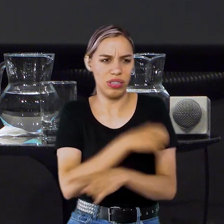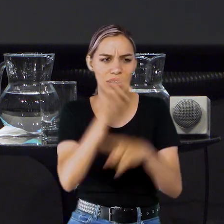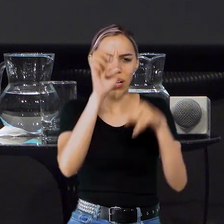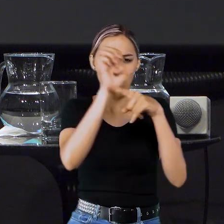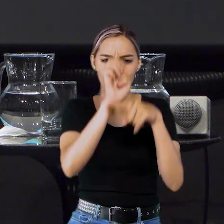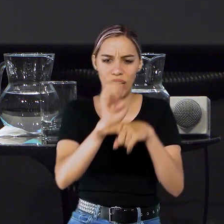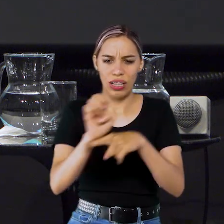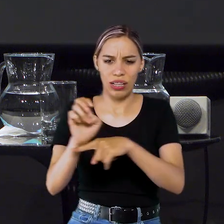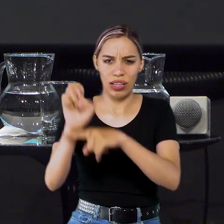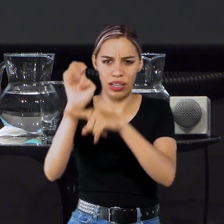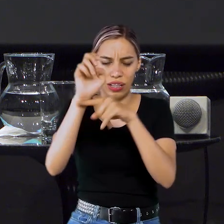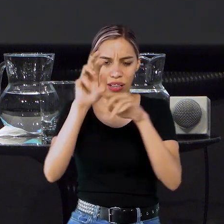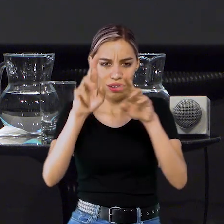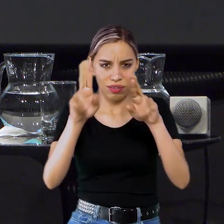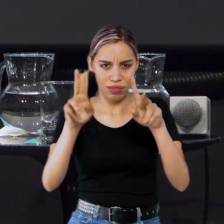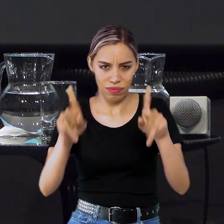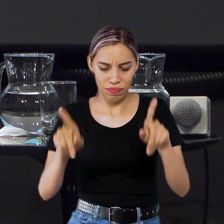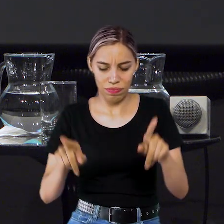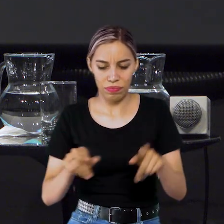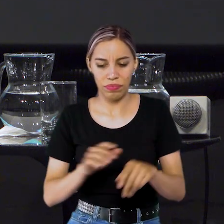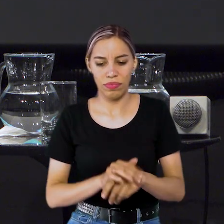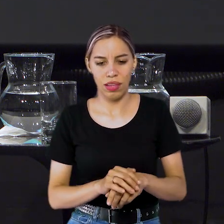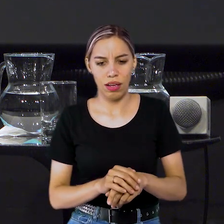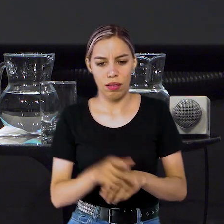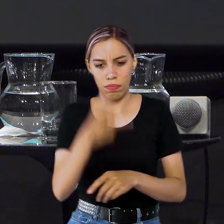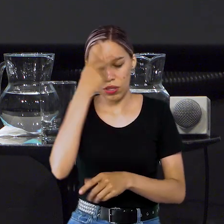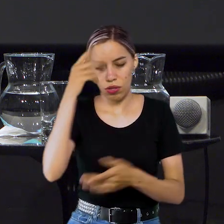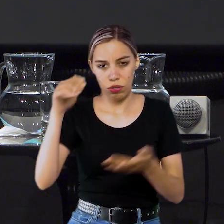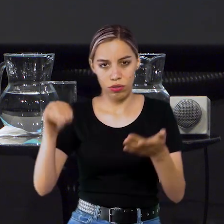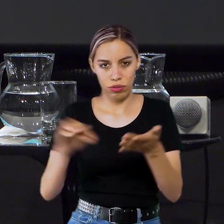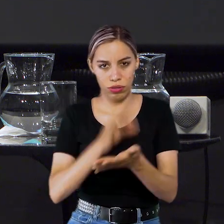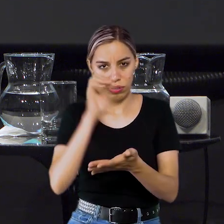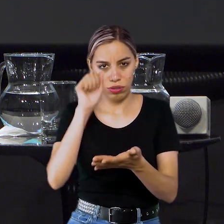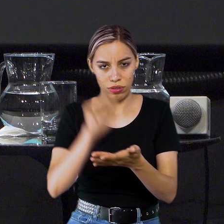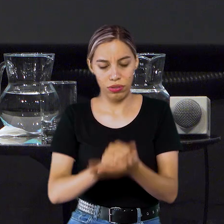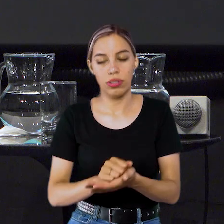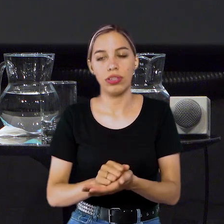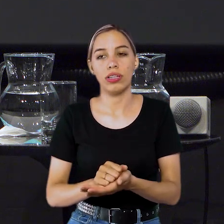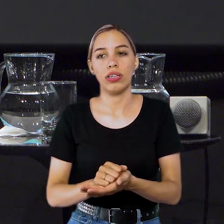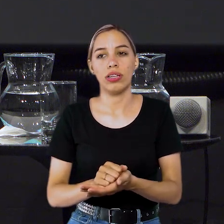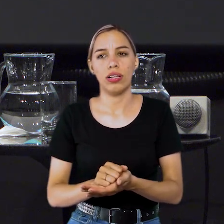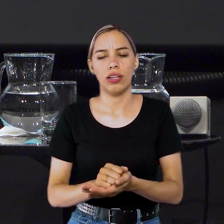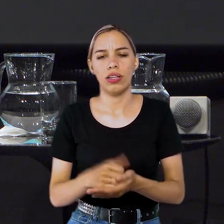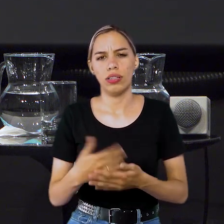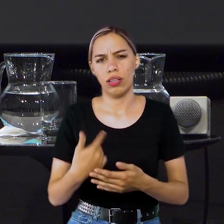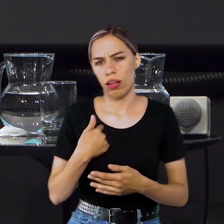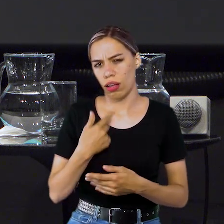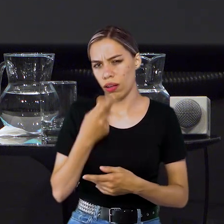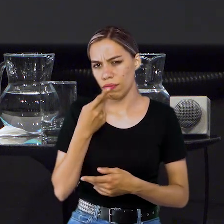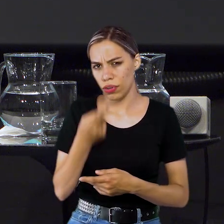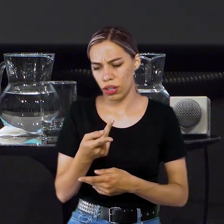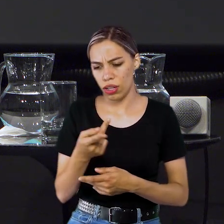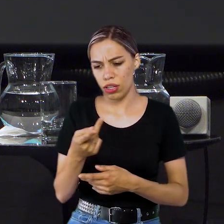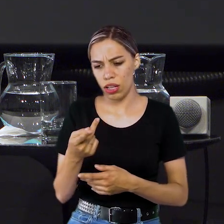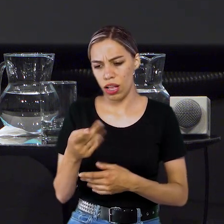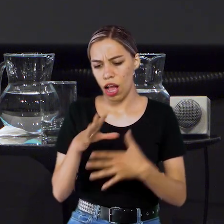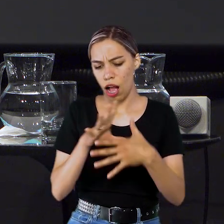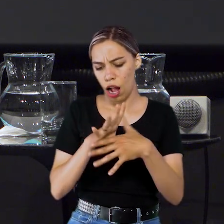a se inscrever. E eu falava que a cura não está, muitas